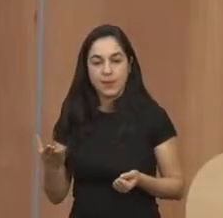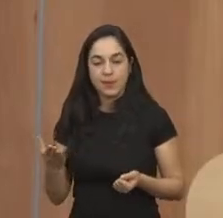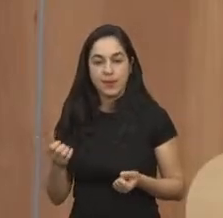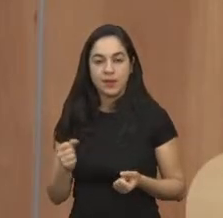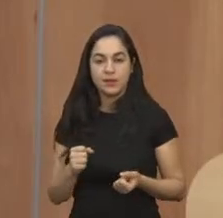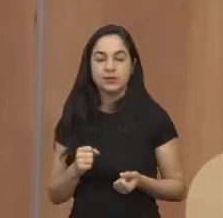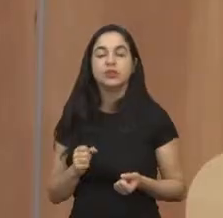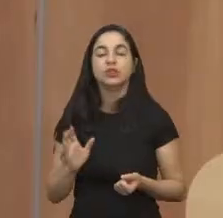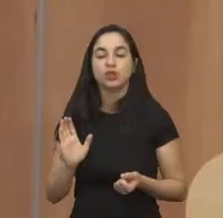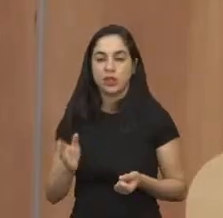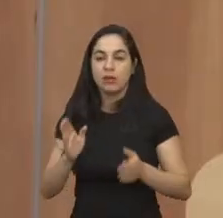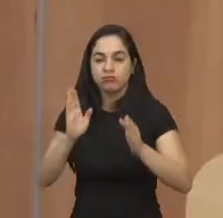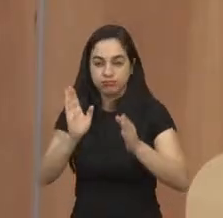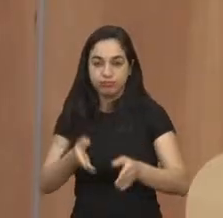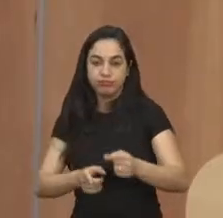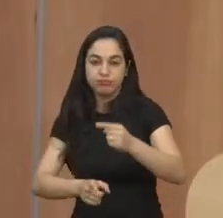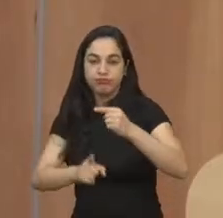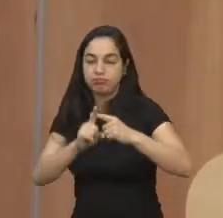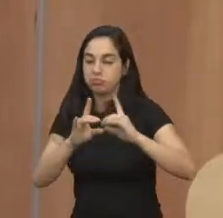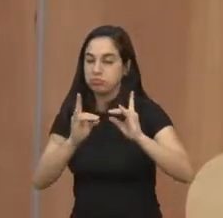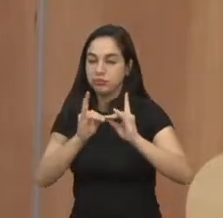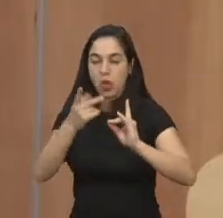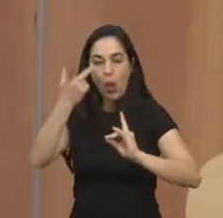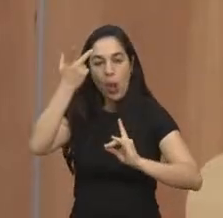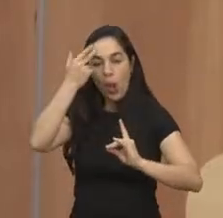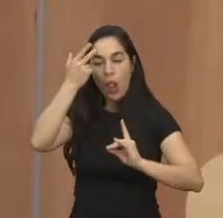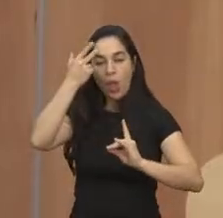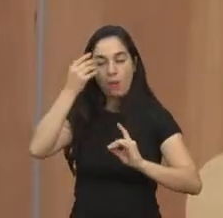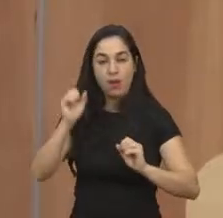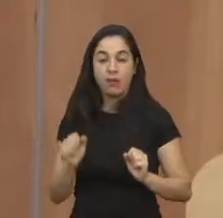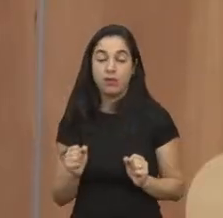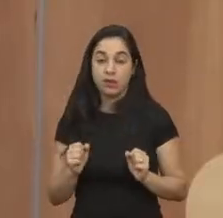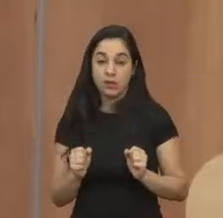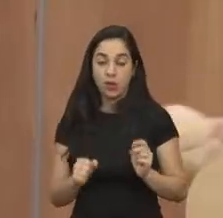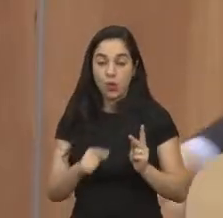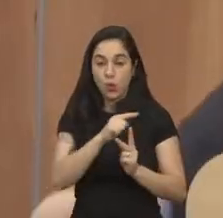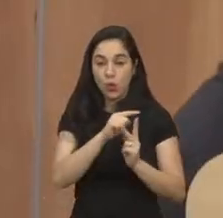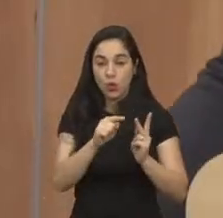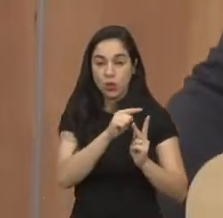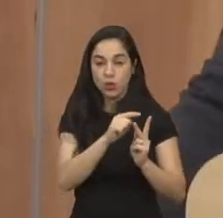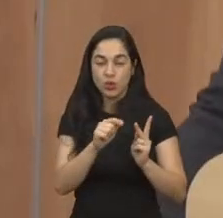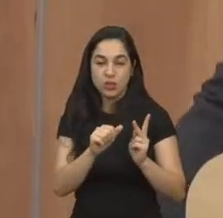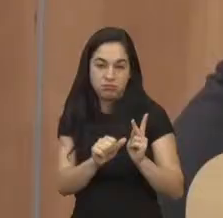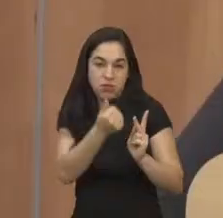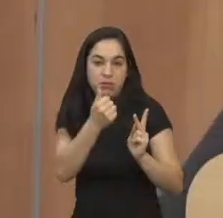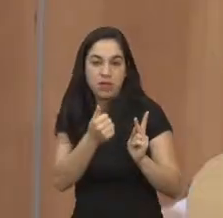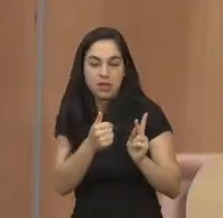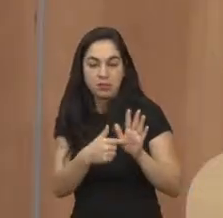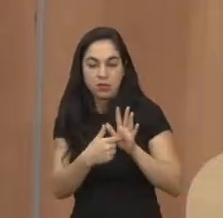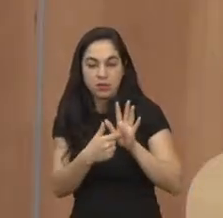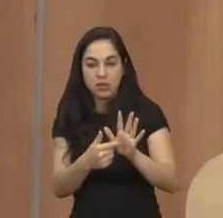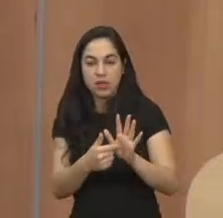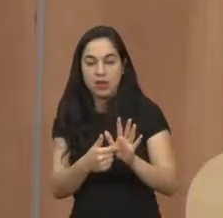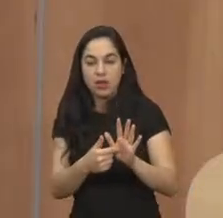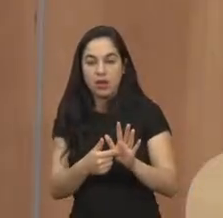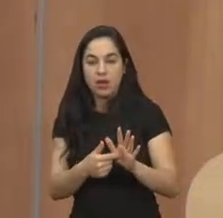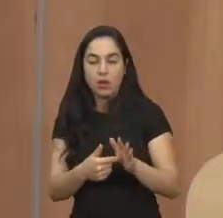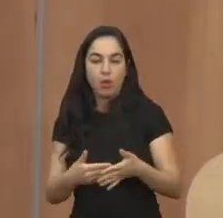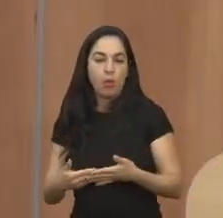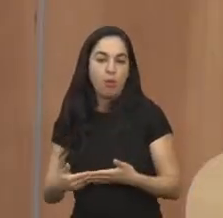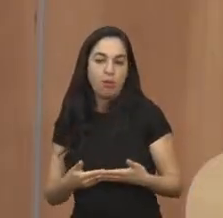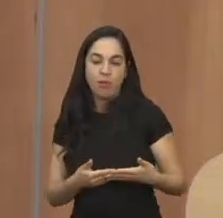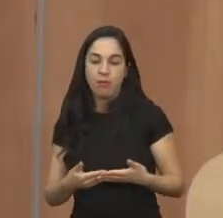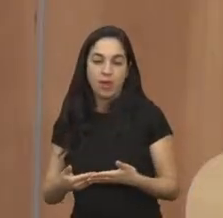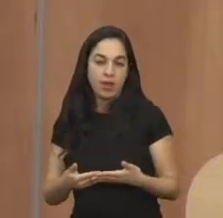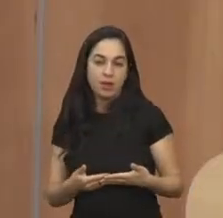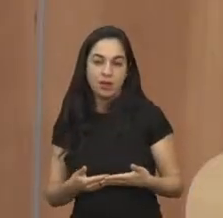situação aqui já é sepultado regularmente. Então, os 2 primeiros casos, a criança é sepultada somente se a